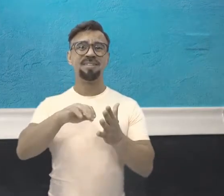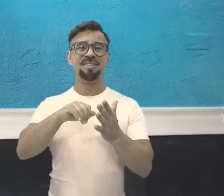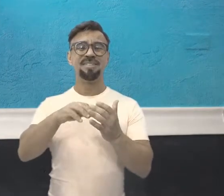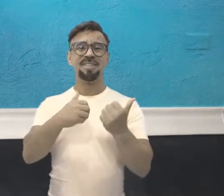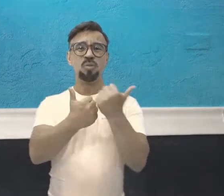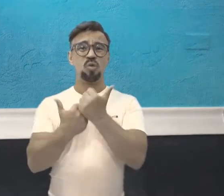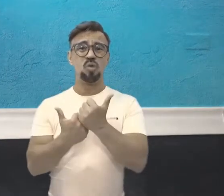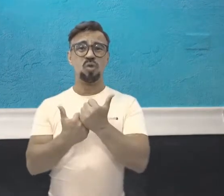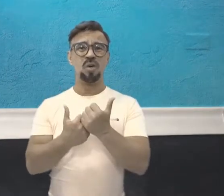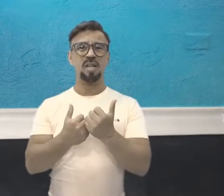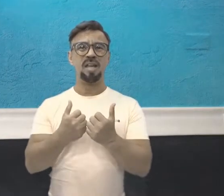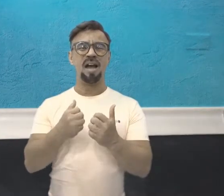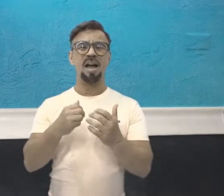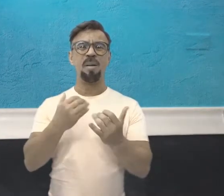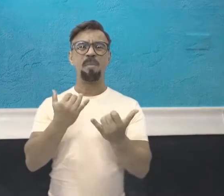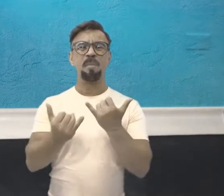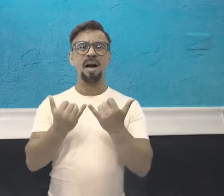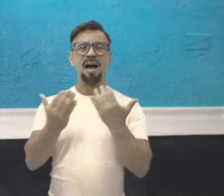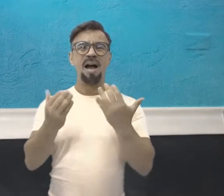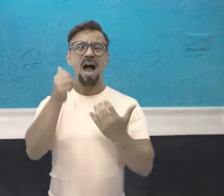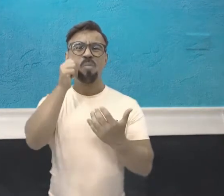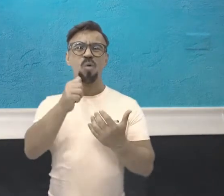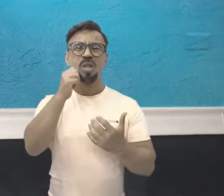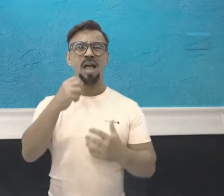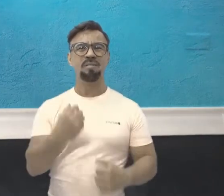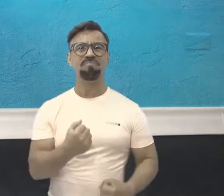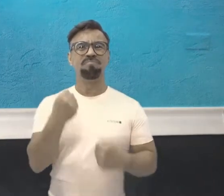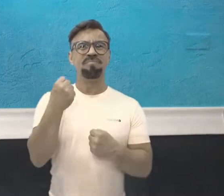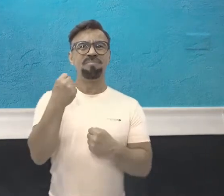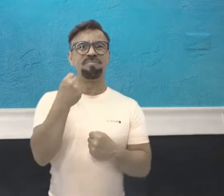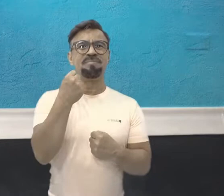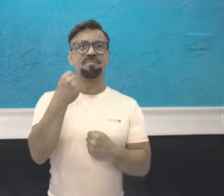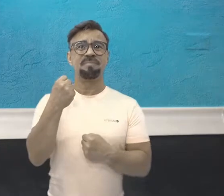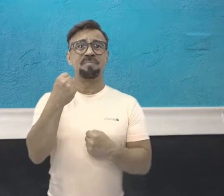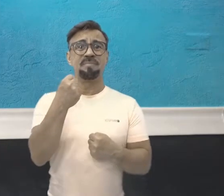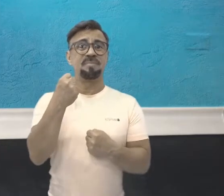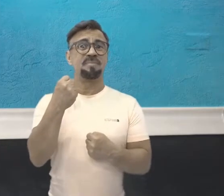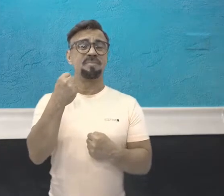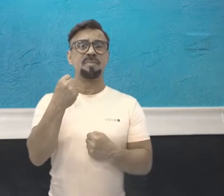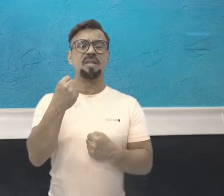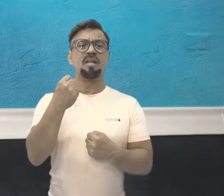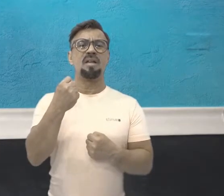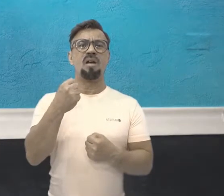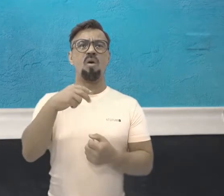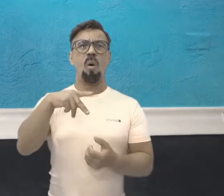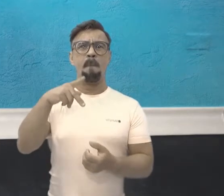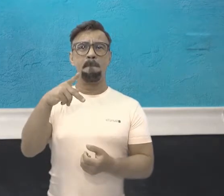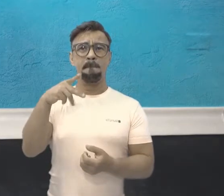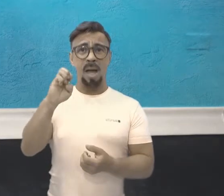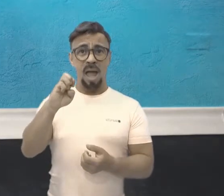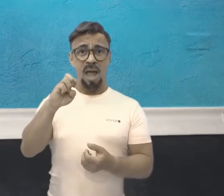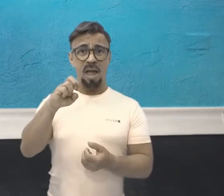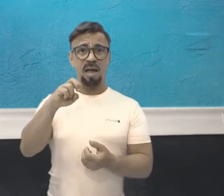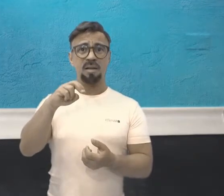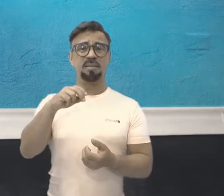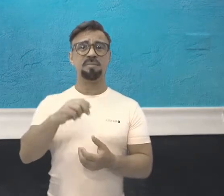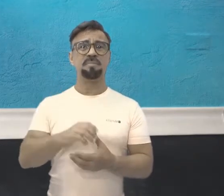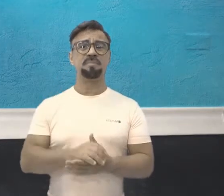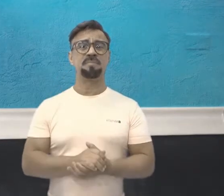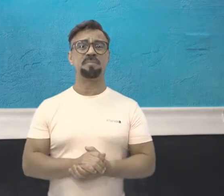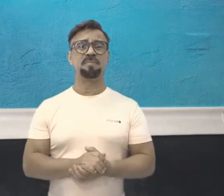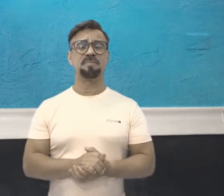caso fazer de conta que o seu rico era sua dama então eles dançavam normalmente com o pé ritmando